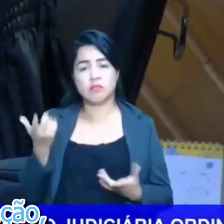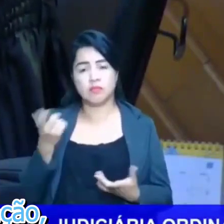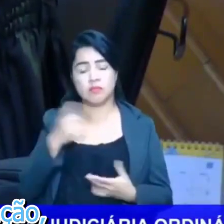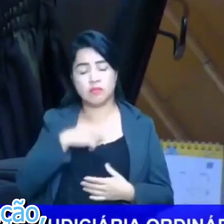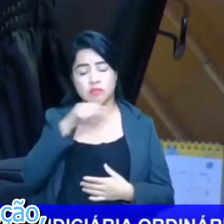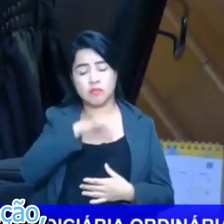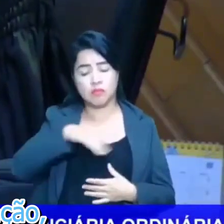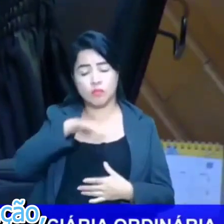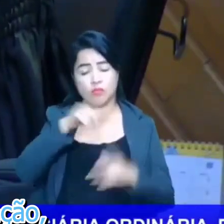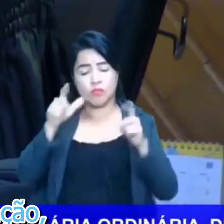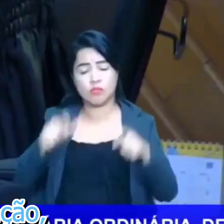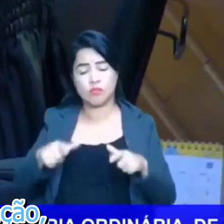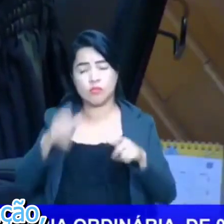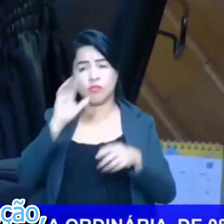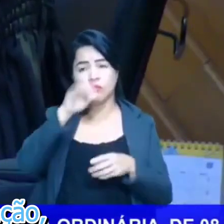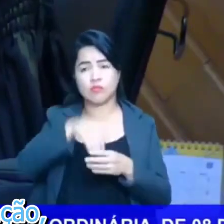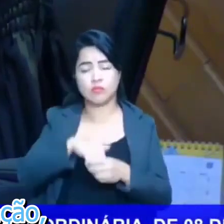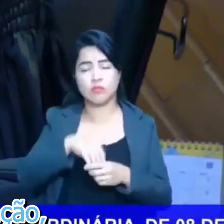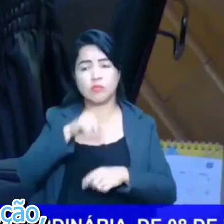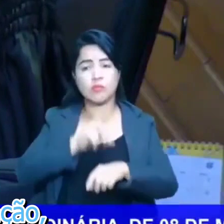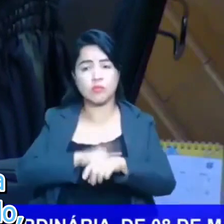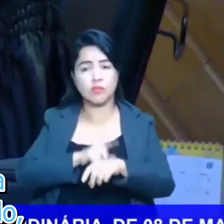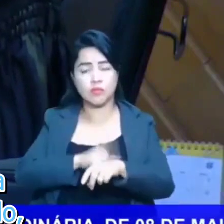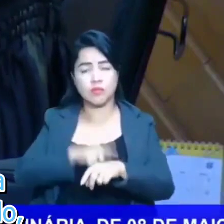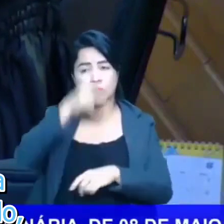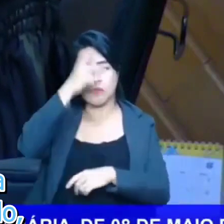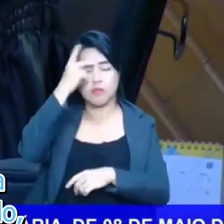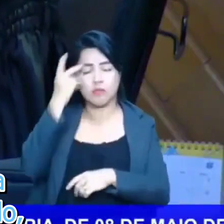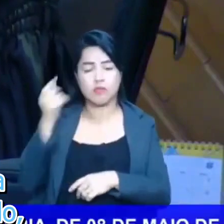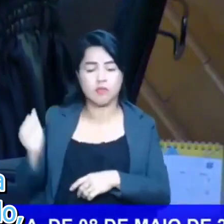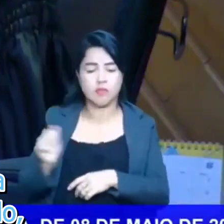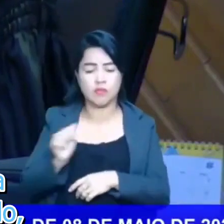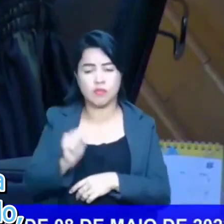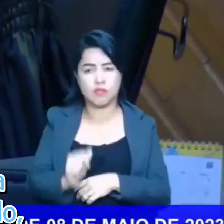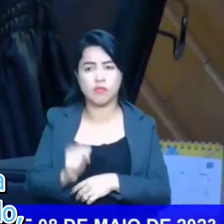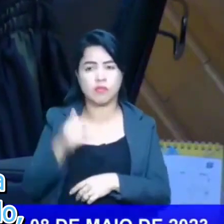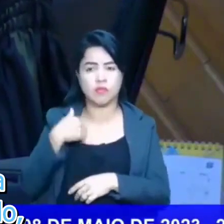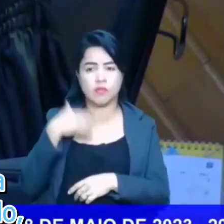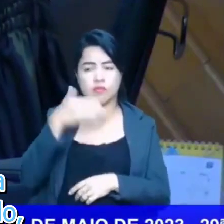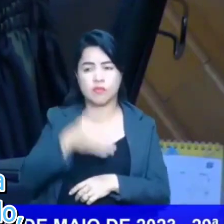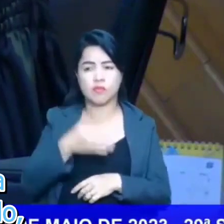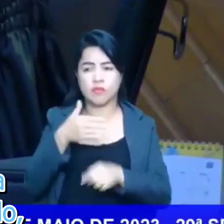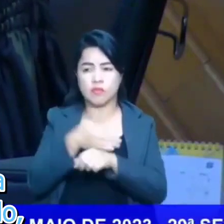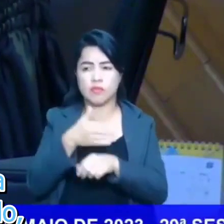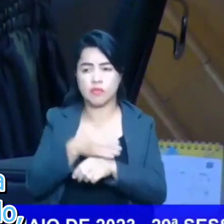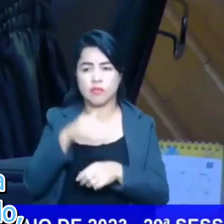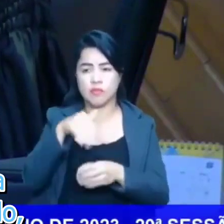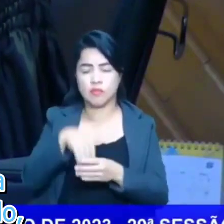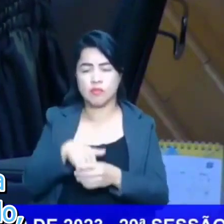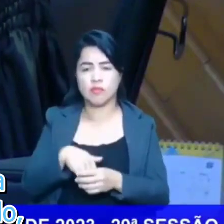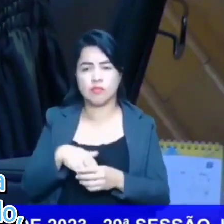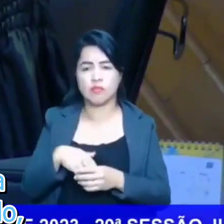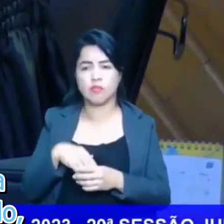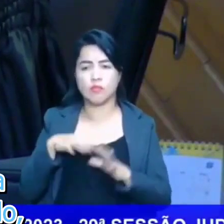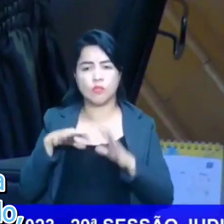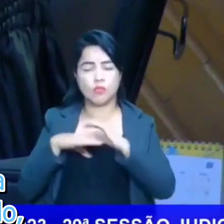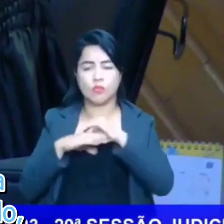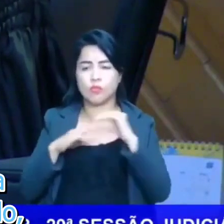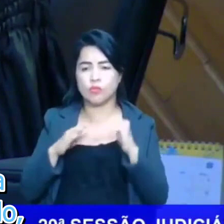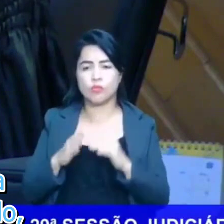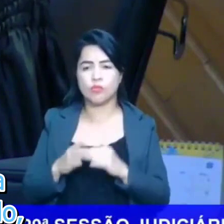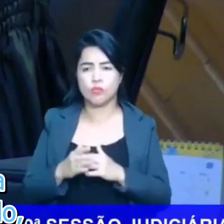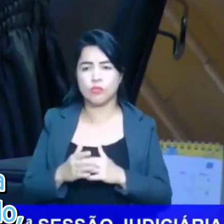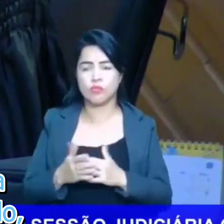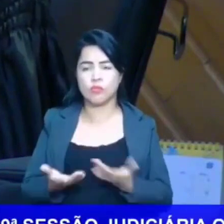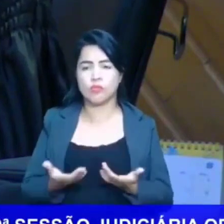do local de votação, no horário que as pessoas estão ali chegando para frequentar, para votar, enfim, tudo